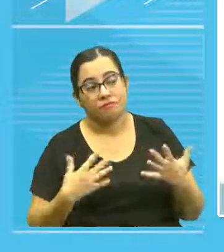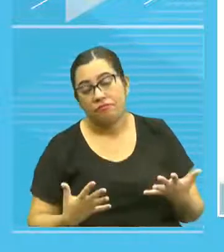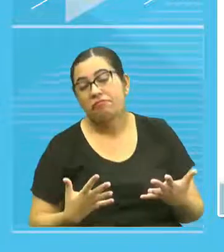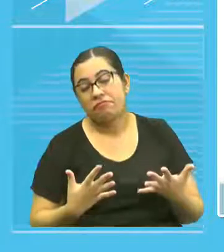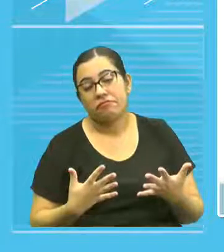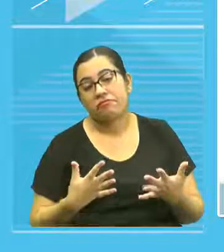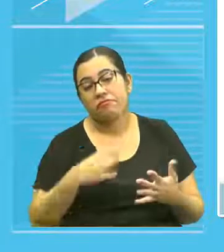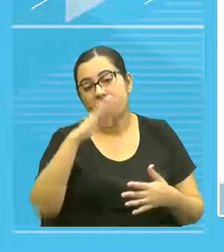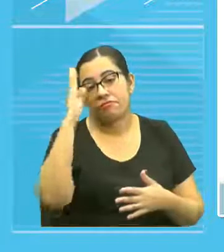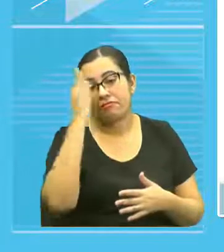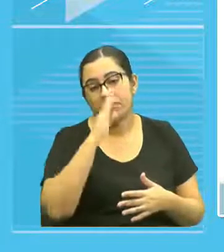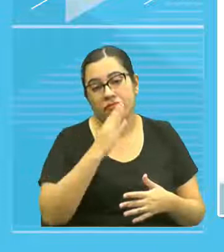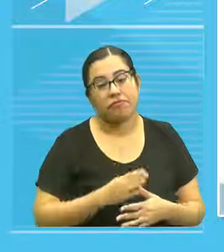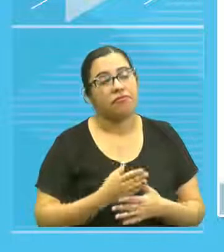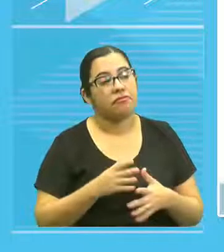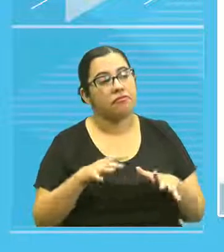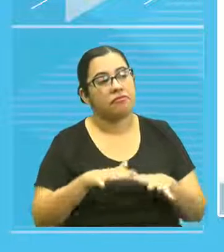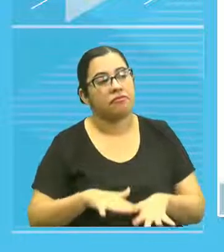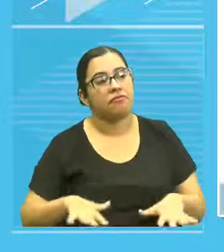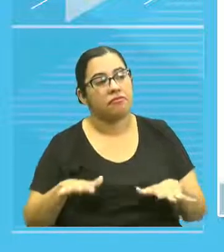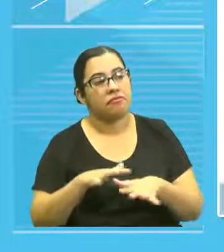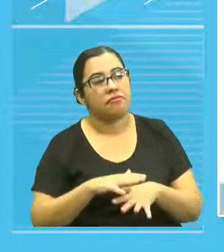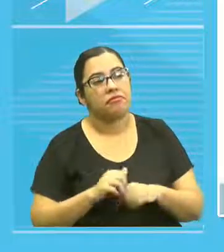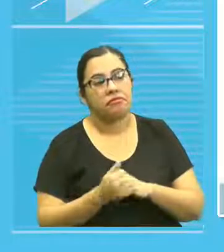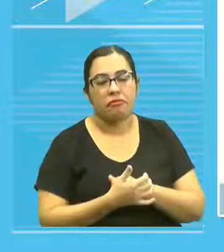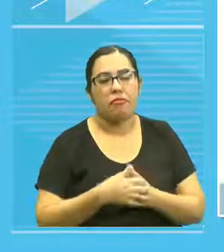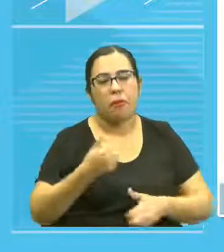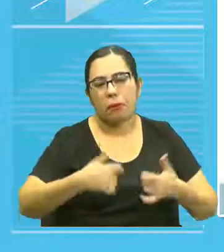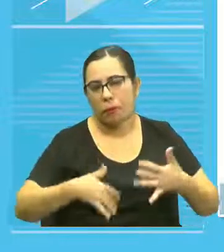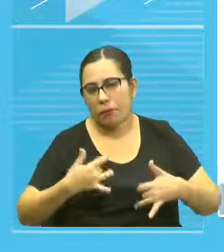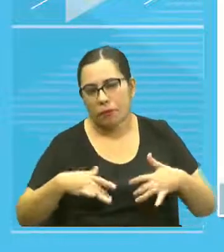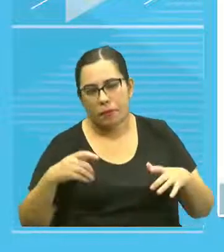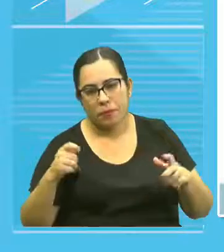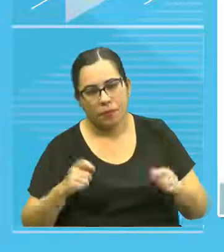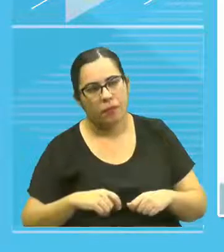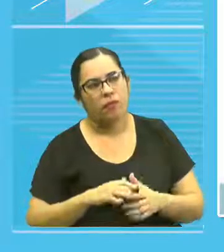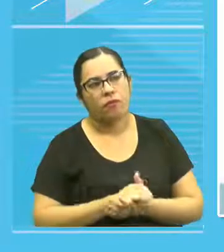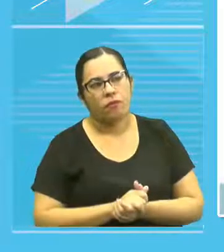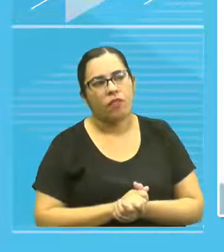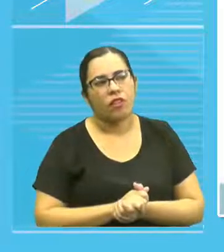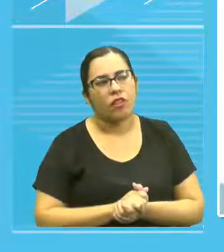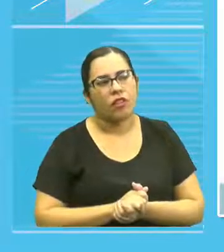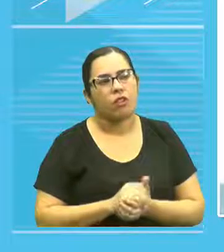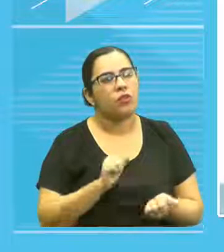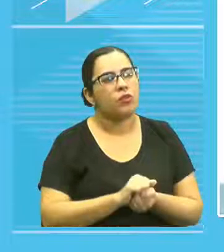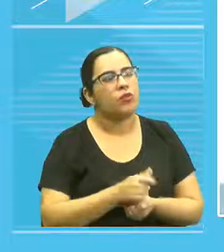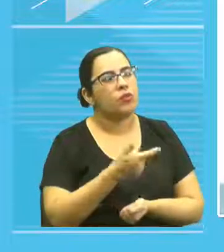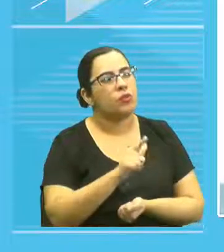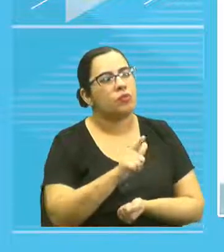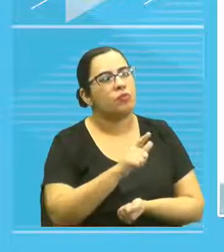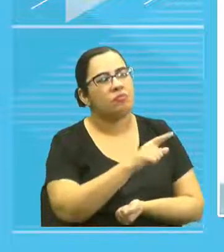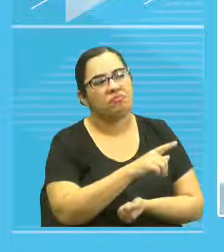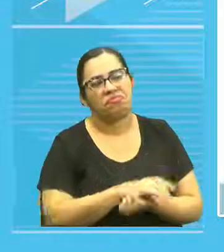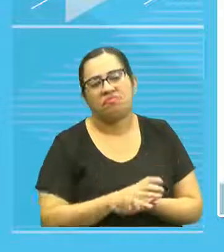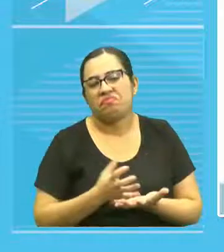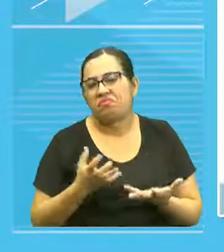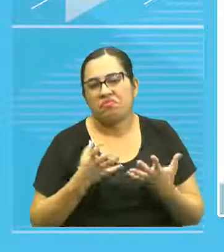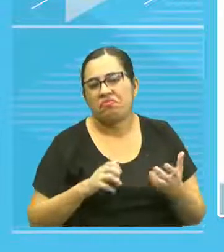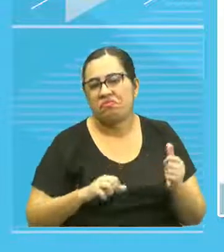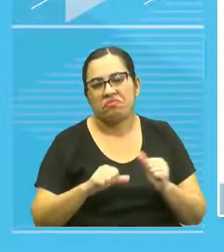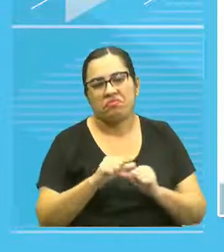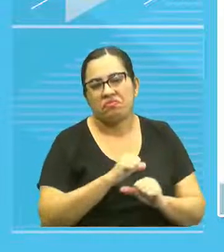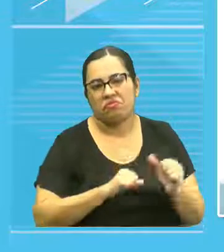a pandemia tem afetado os setores da economia ele papá e esse porque aqui junto com assento só vai usar quando quiser